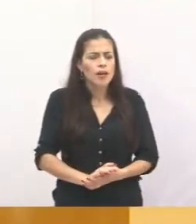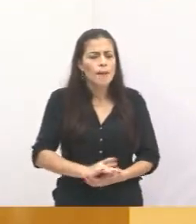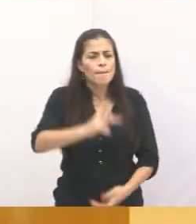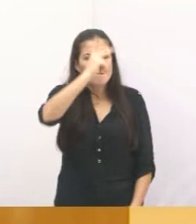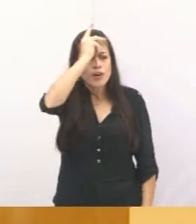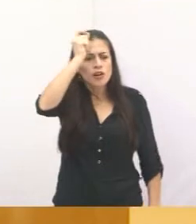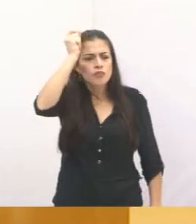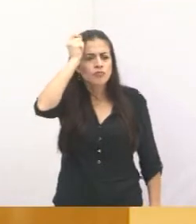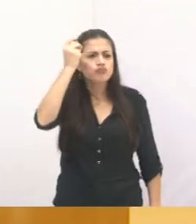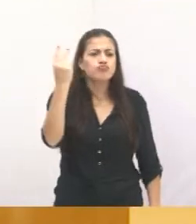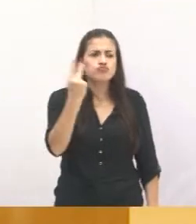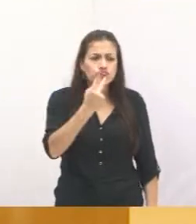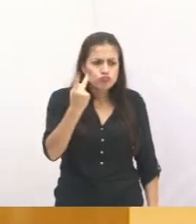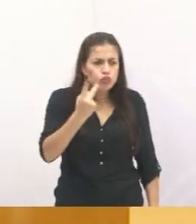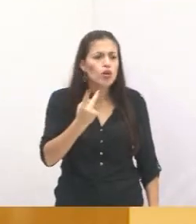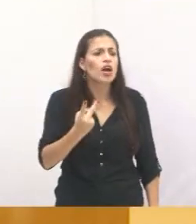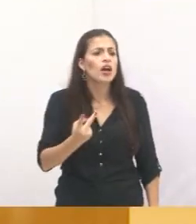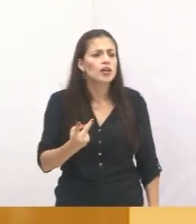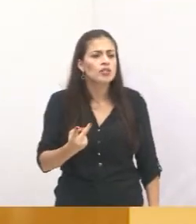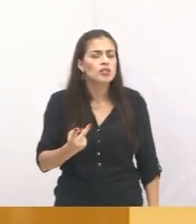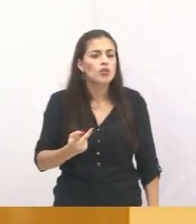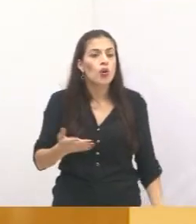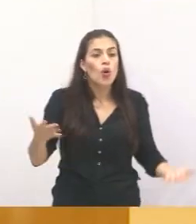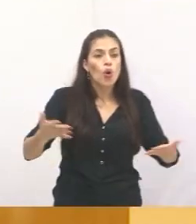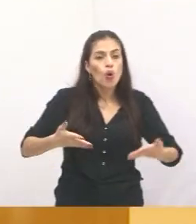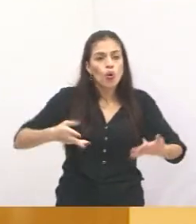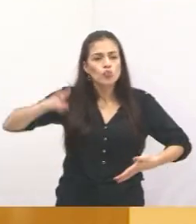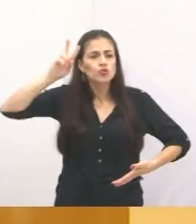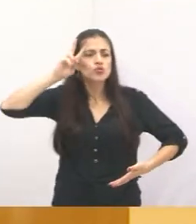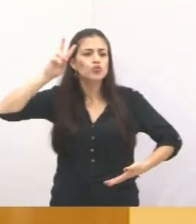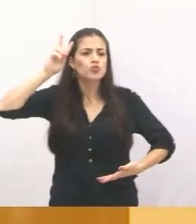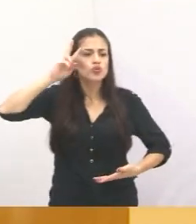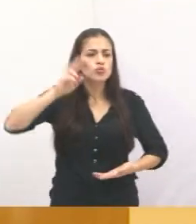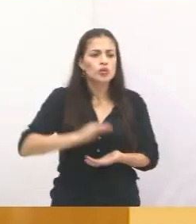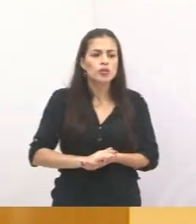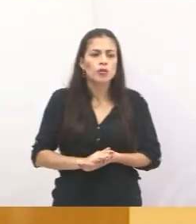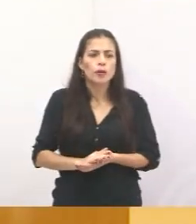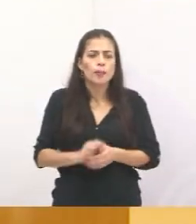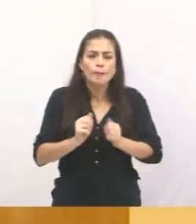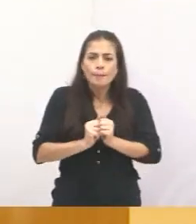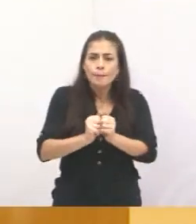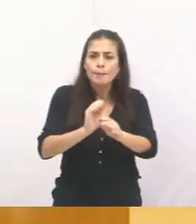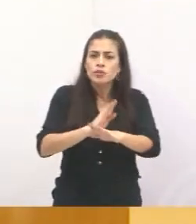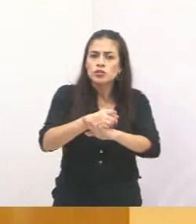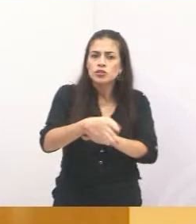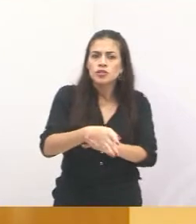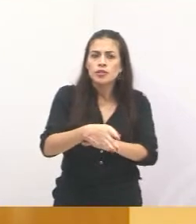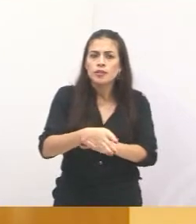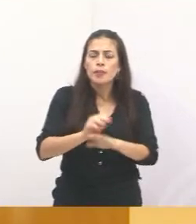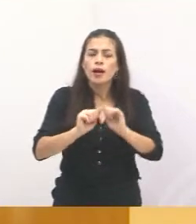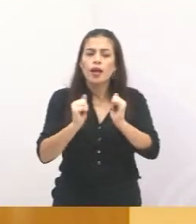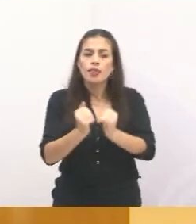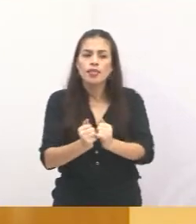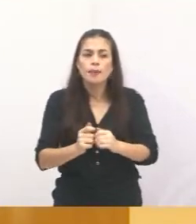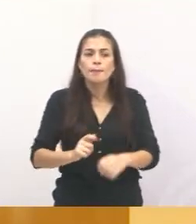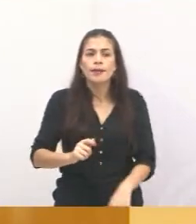hoje é historiador, faz parte da Academia Brasileira de Letras. O prefeito veio aqui me pedindo